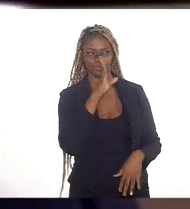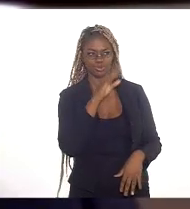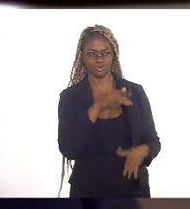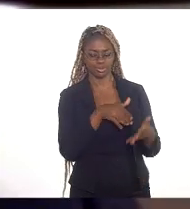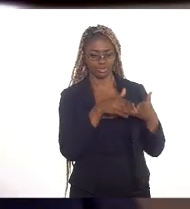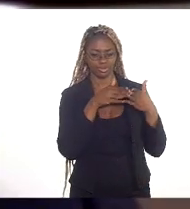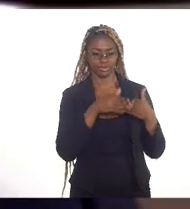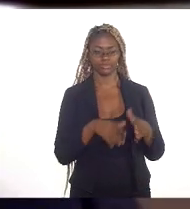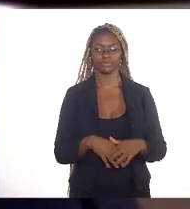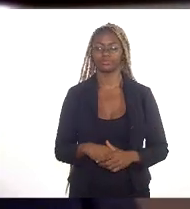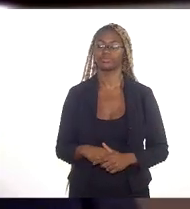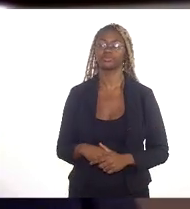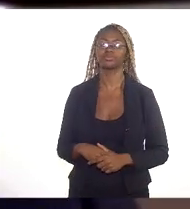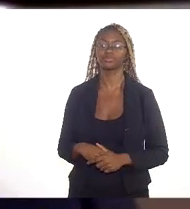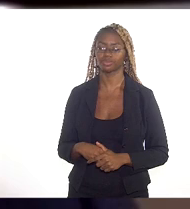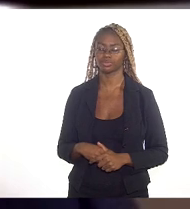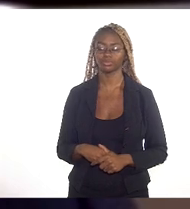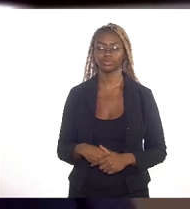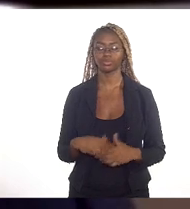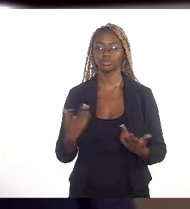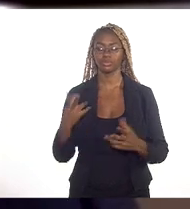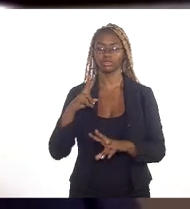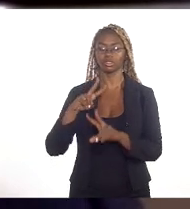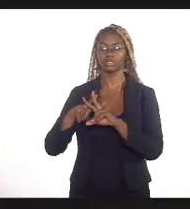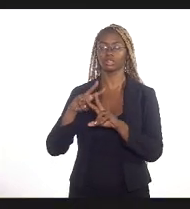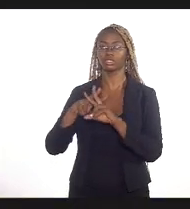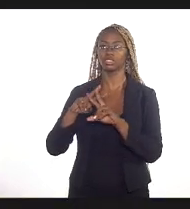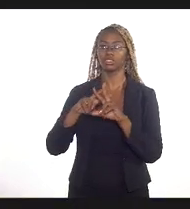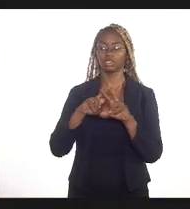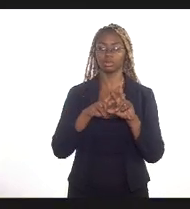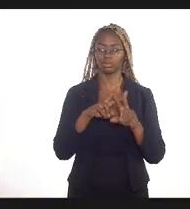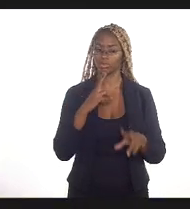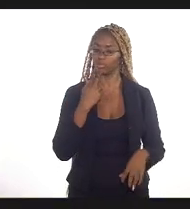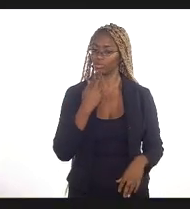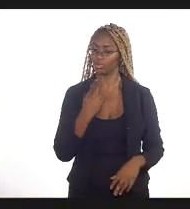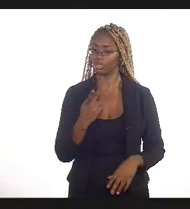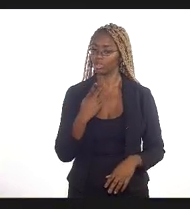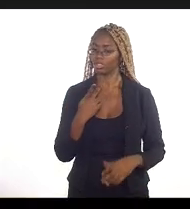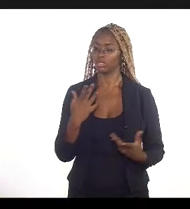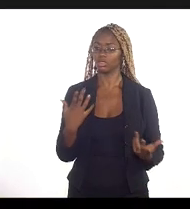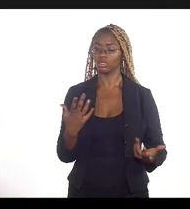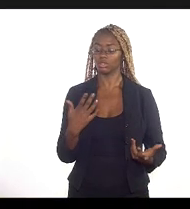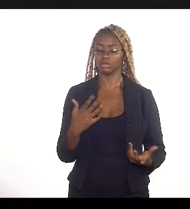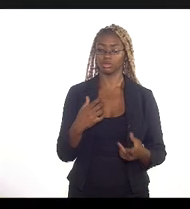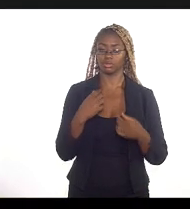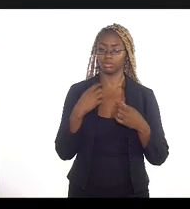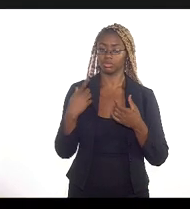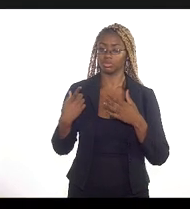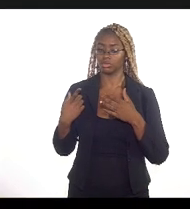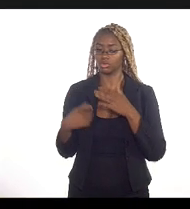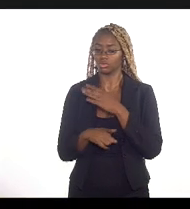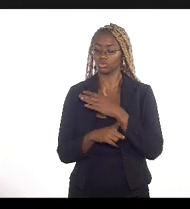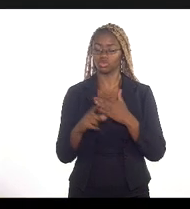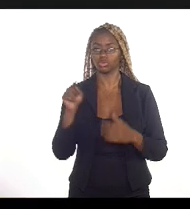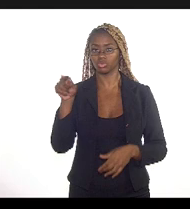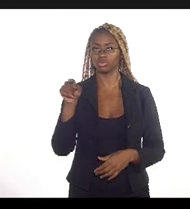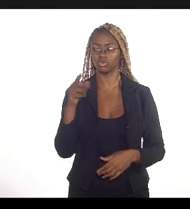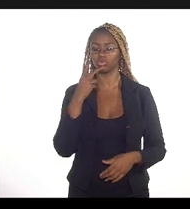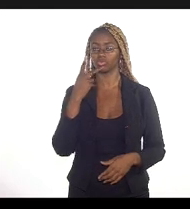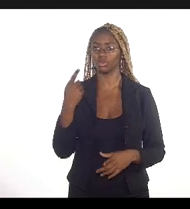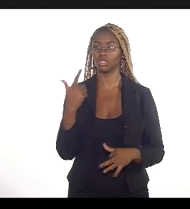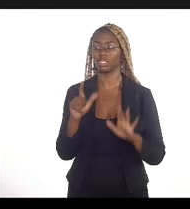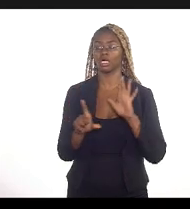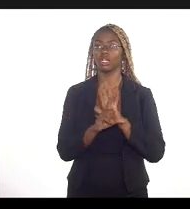Dispõe da prioridade na apuração de crimes considerados hediondos, em especial contra crianças e adolescentes, na forma desta lei e da outras